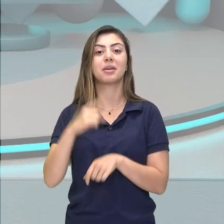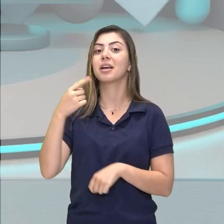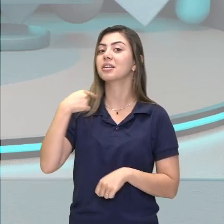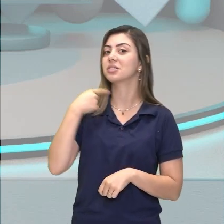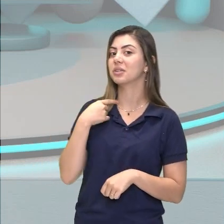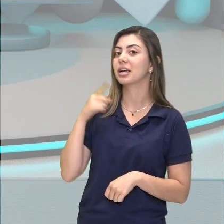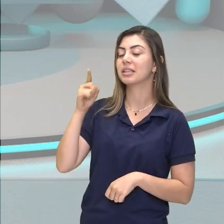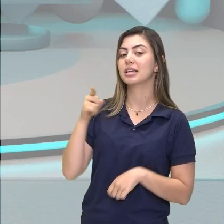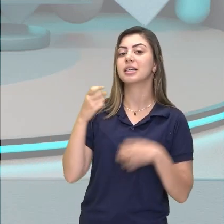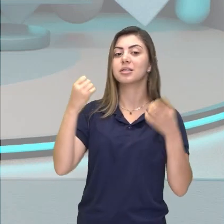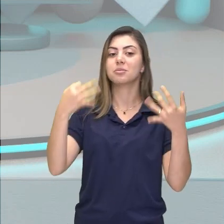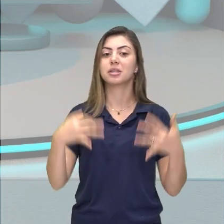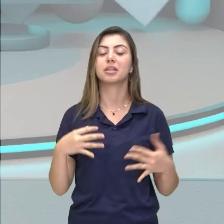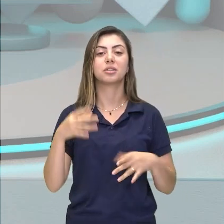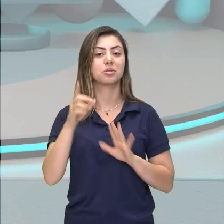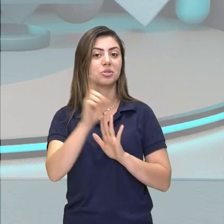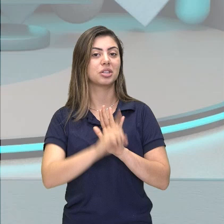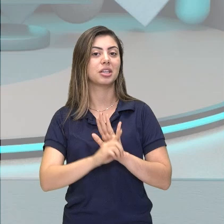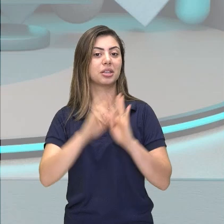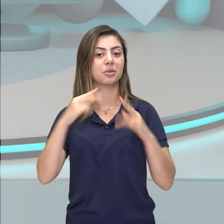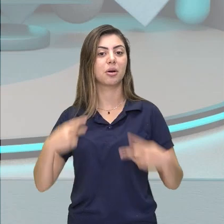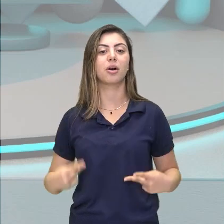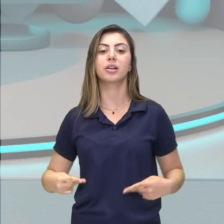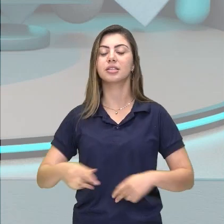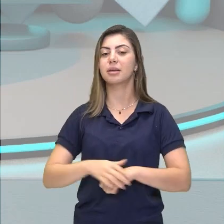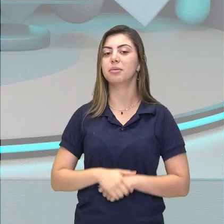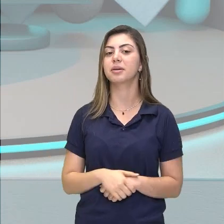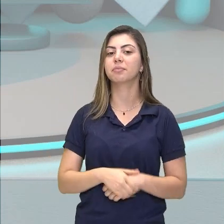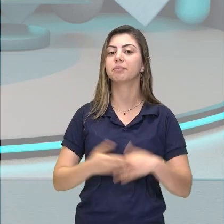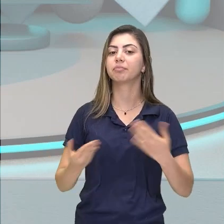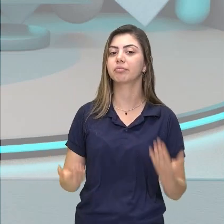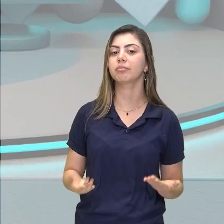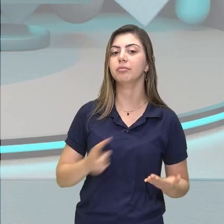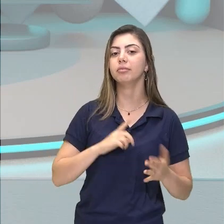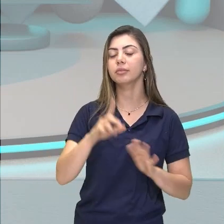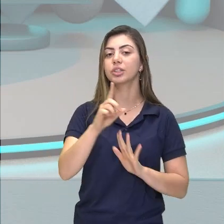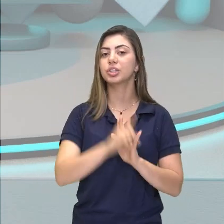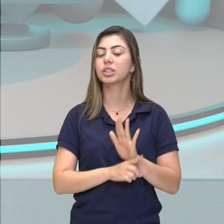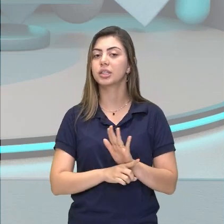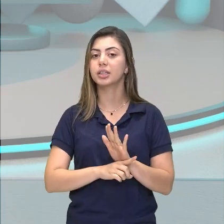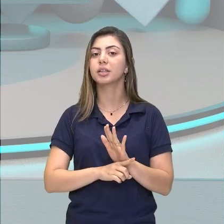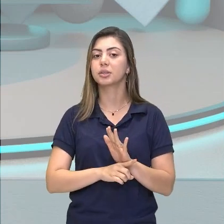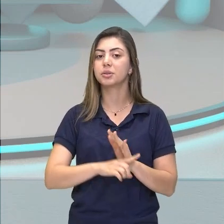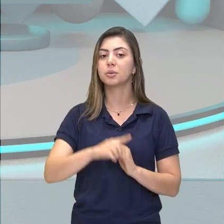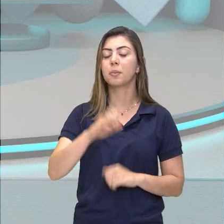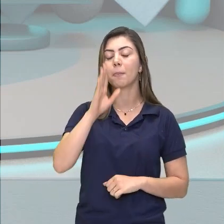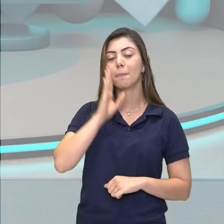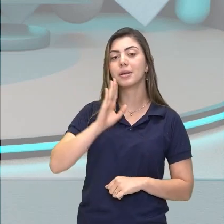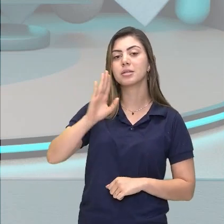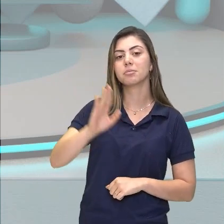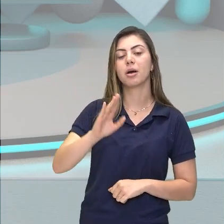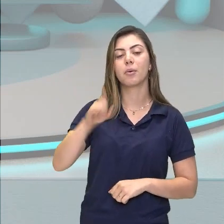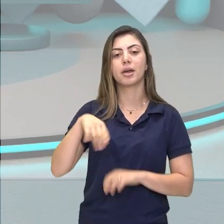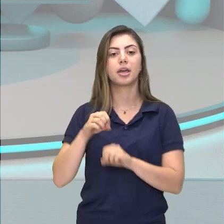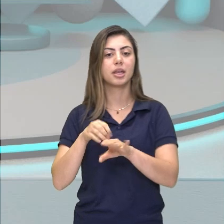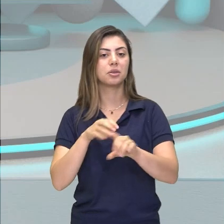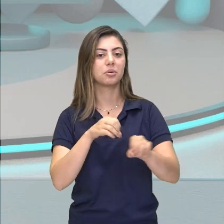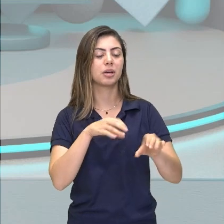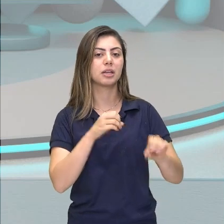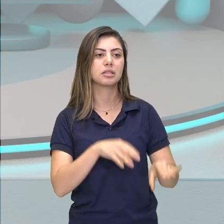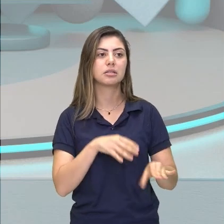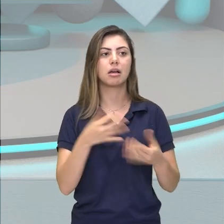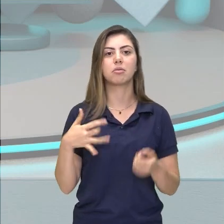sobre a questão dos direitos humanos. Perceba que nós temos direitos que são direitos fundamentais. Ele falou aí a educação, a saúde e tudo